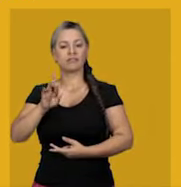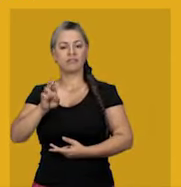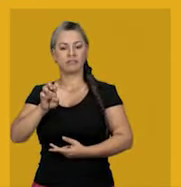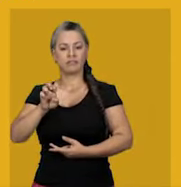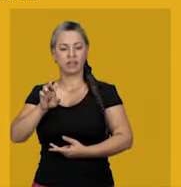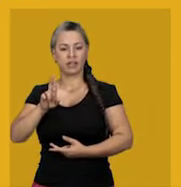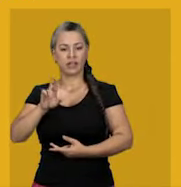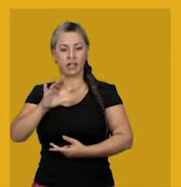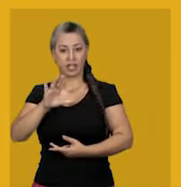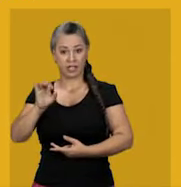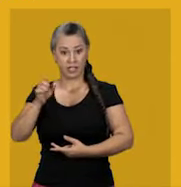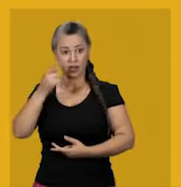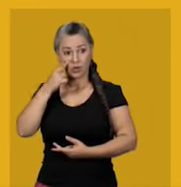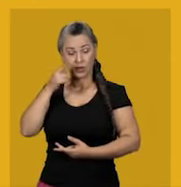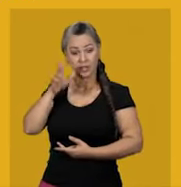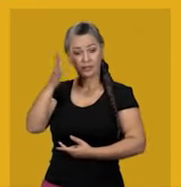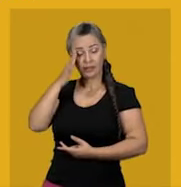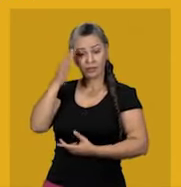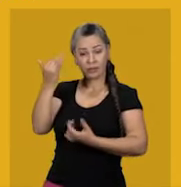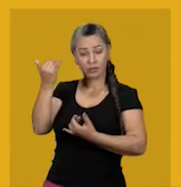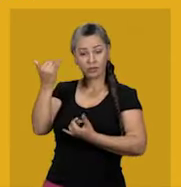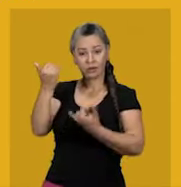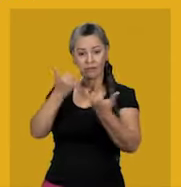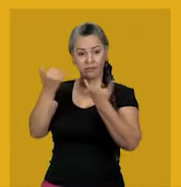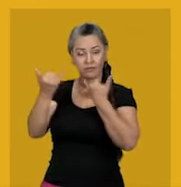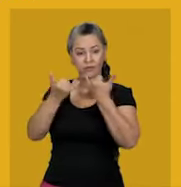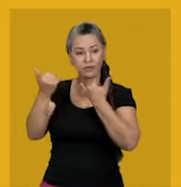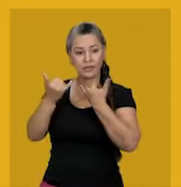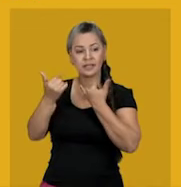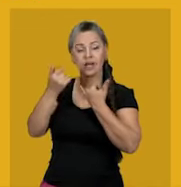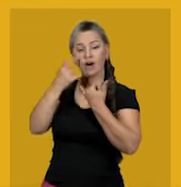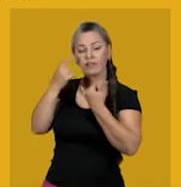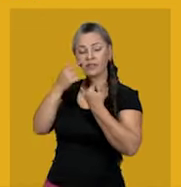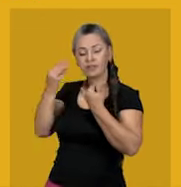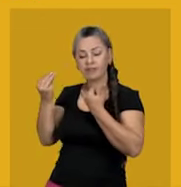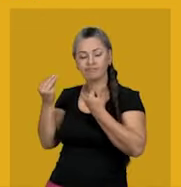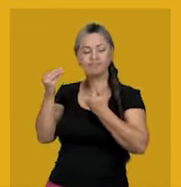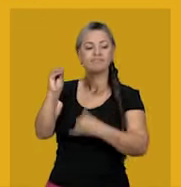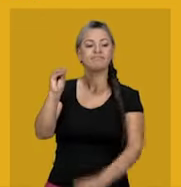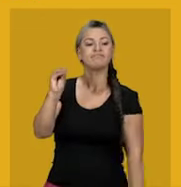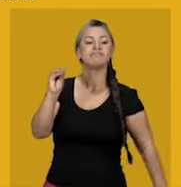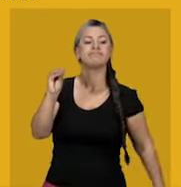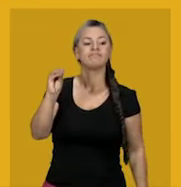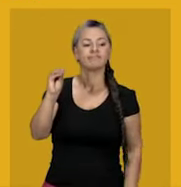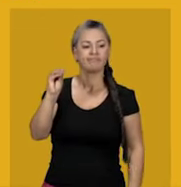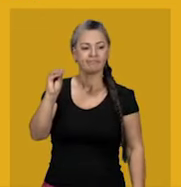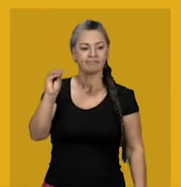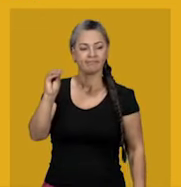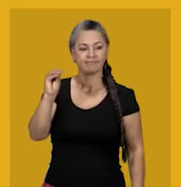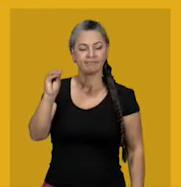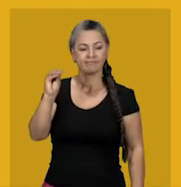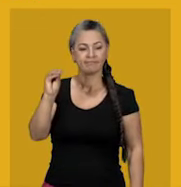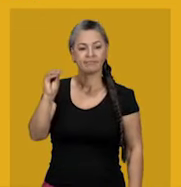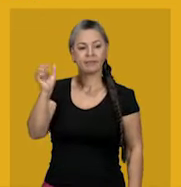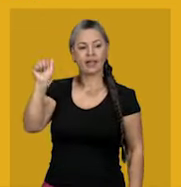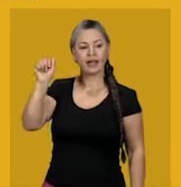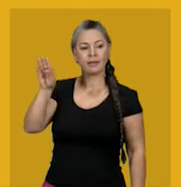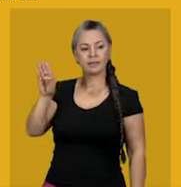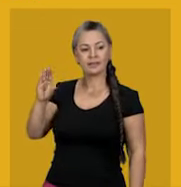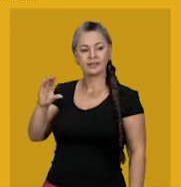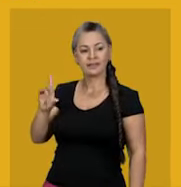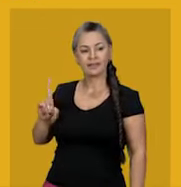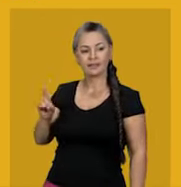as partes do sistema nervoso central. Então, ele vai ser formado por medula espinhal e